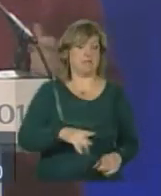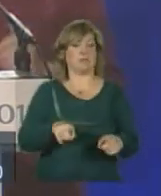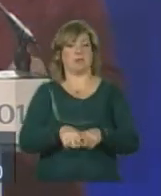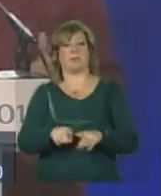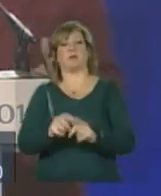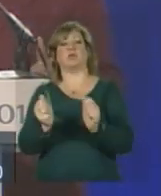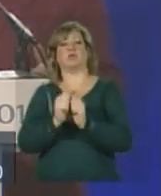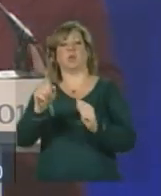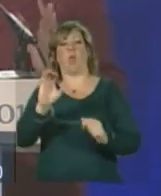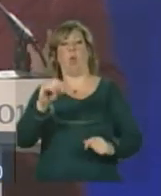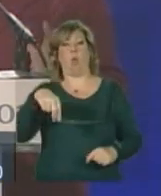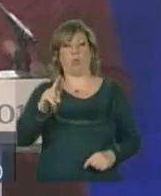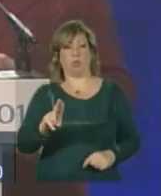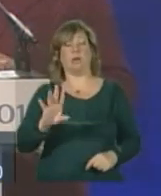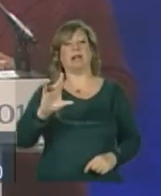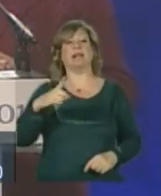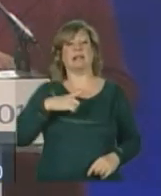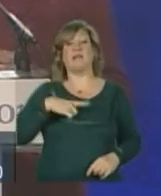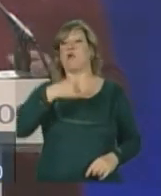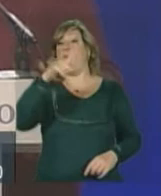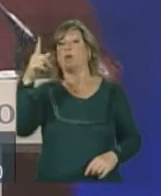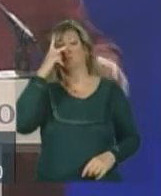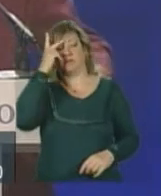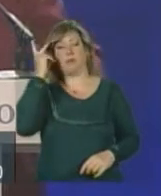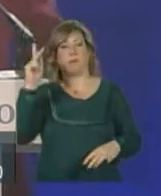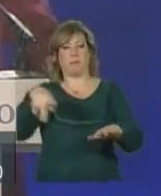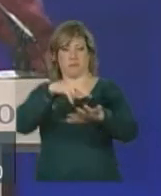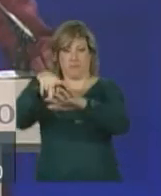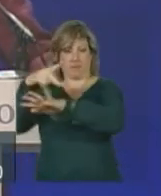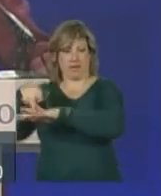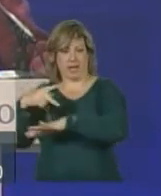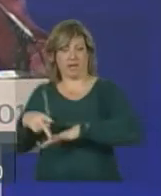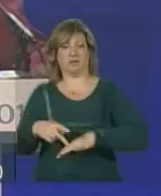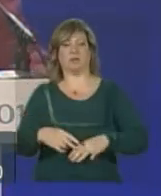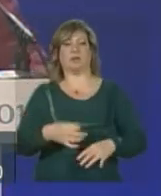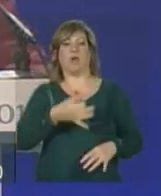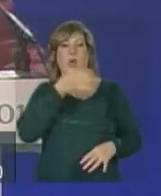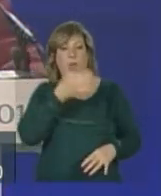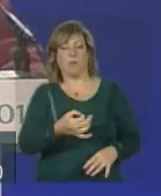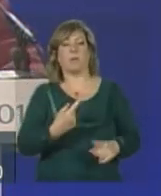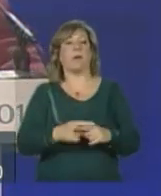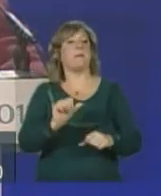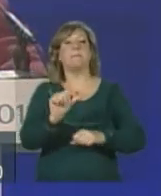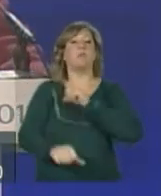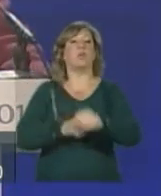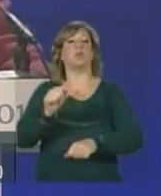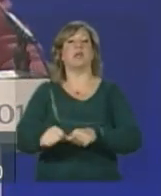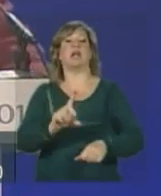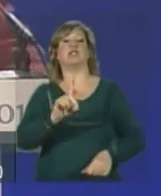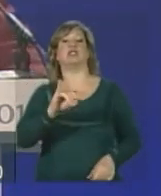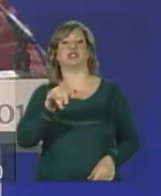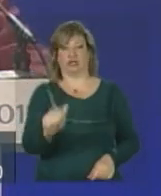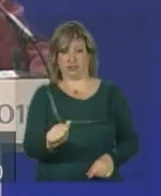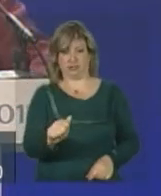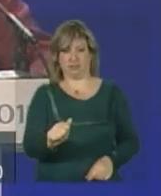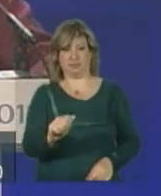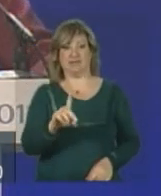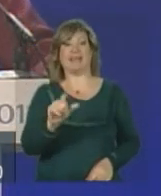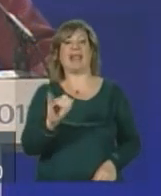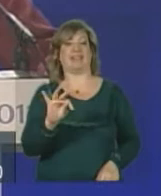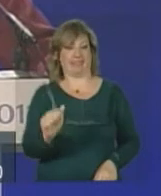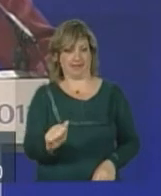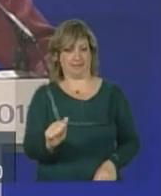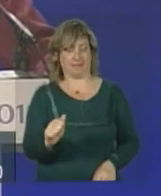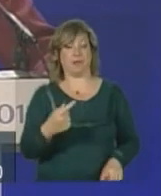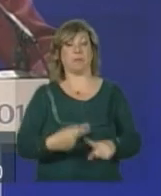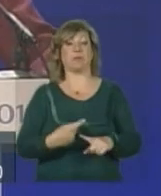países, um pleito para o Brasil, por dois motivos, para a gente mudar a data. O primeiro motivo